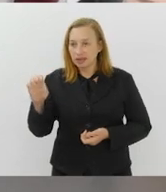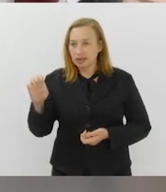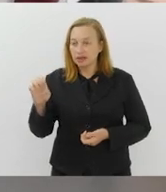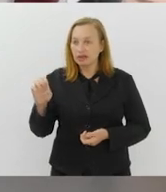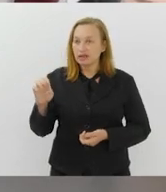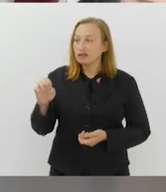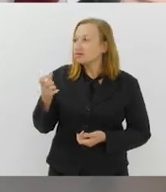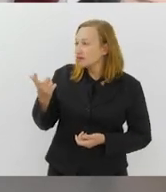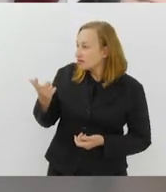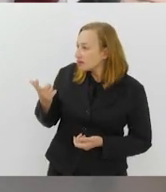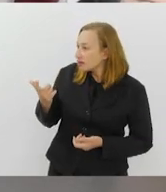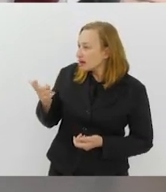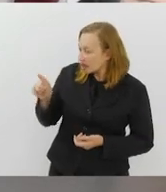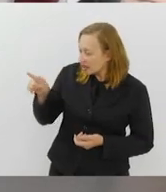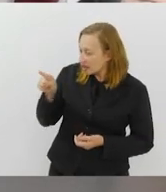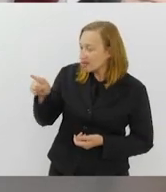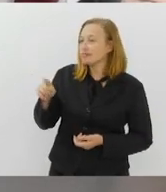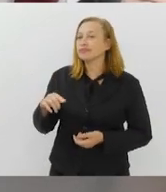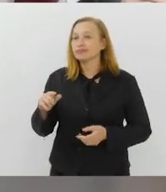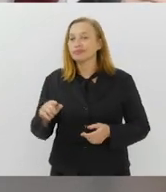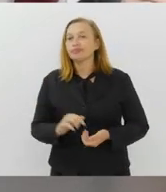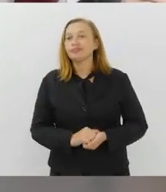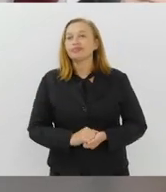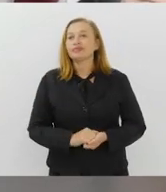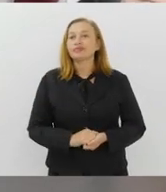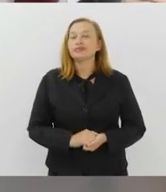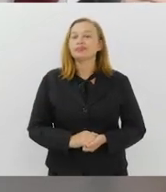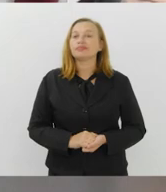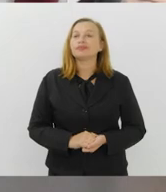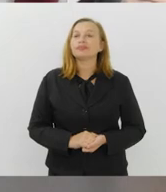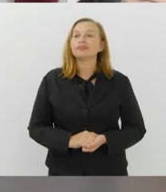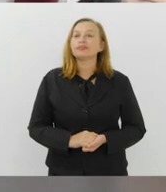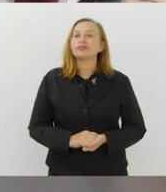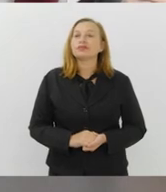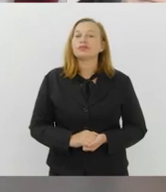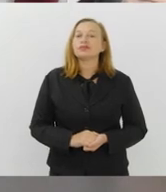Fabi? Fabi, também, da Anedim.